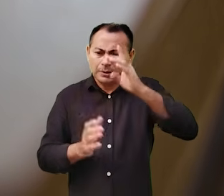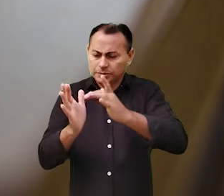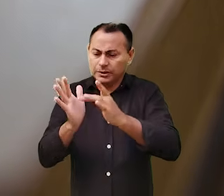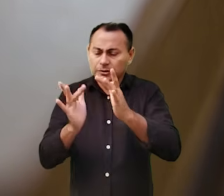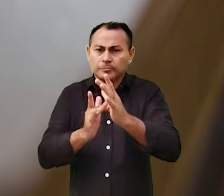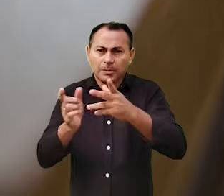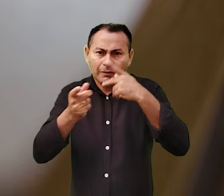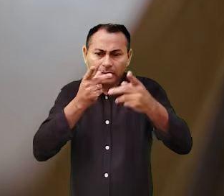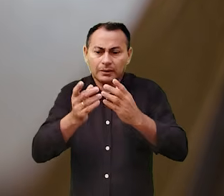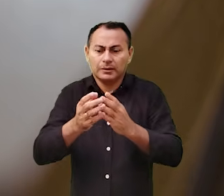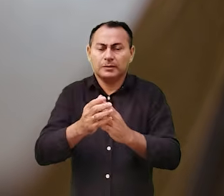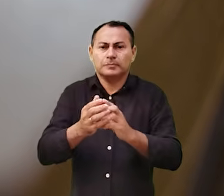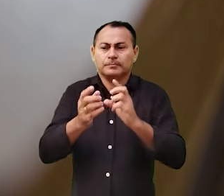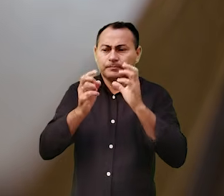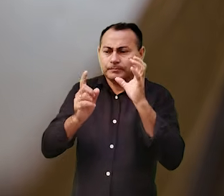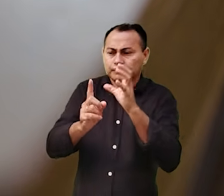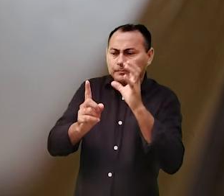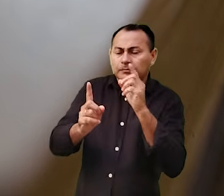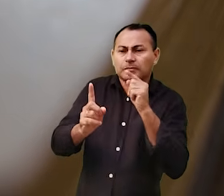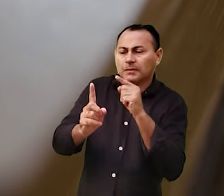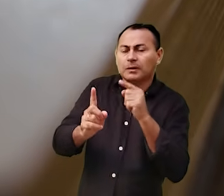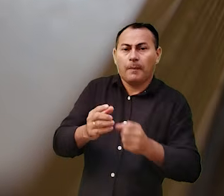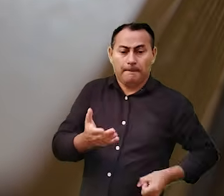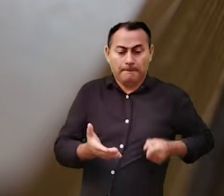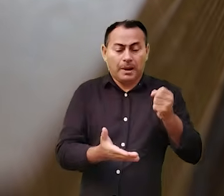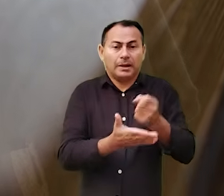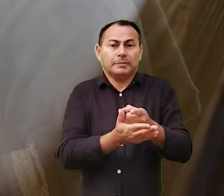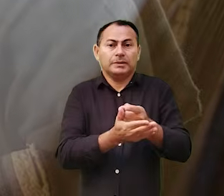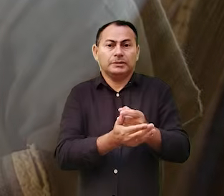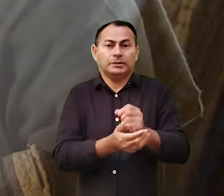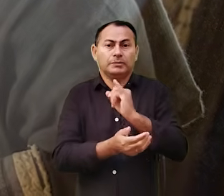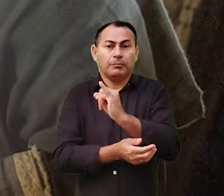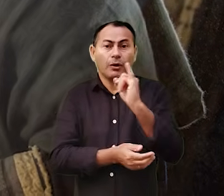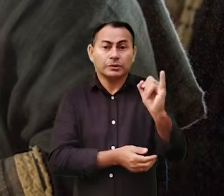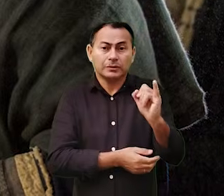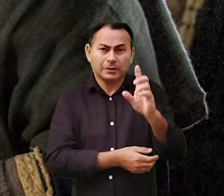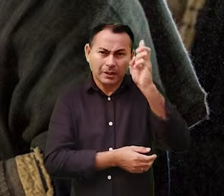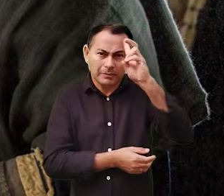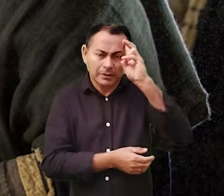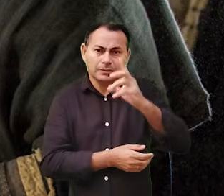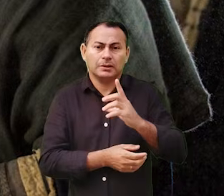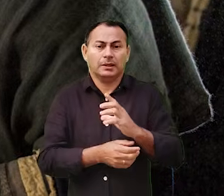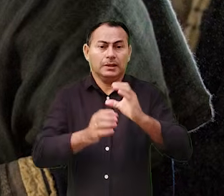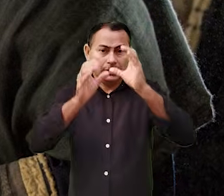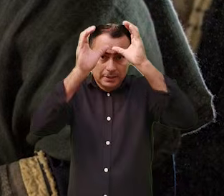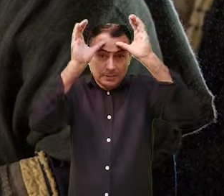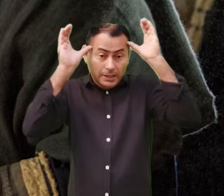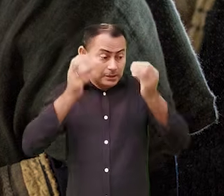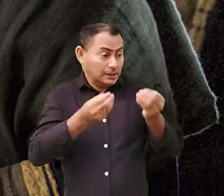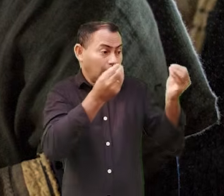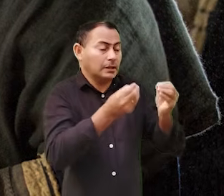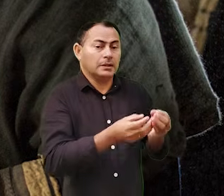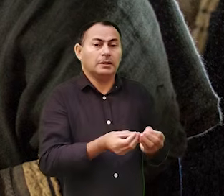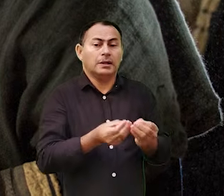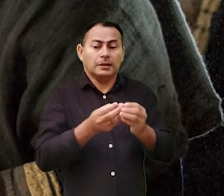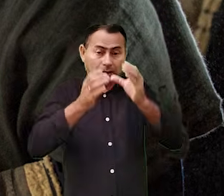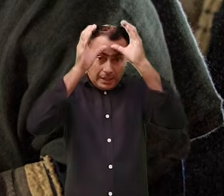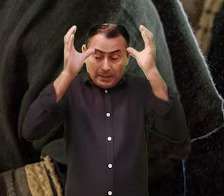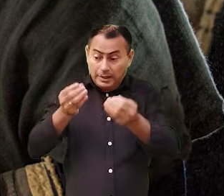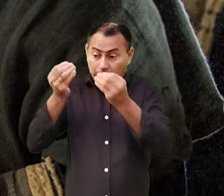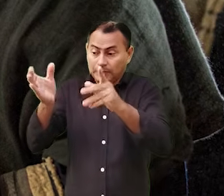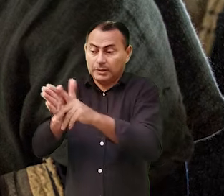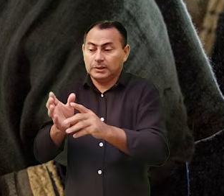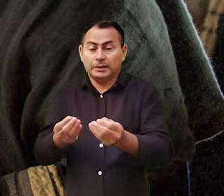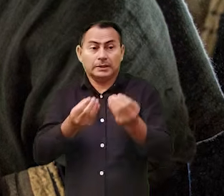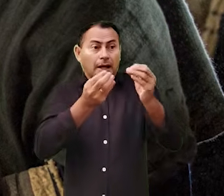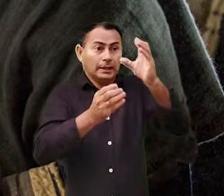lembrado do que Jesus disse quando foi interpelado a respeito do pagamento de impostos? Deem a César o que é de César e a Deus o que é de